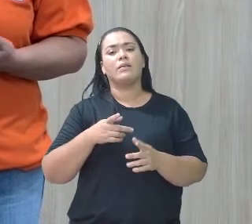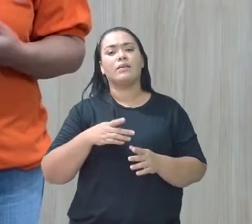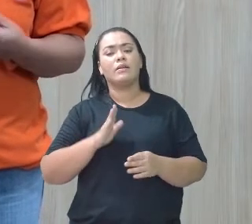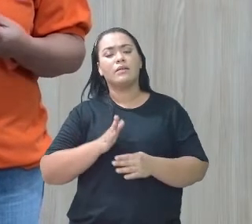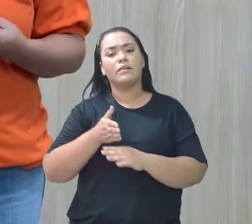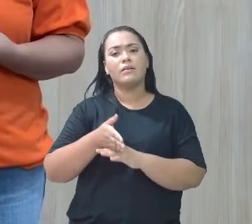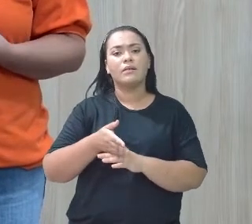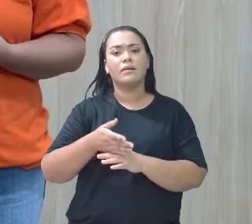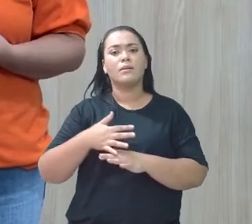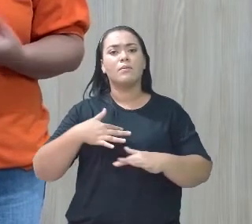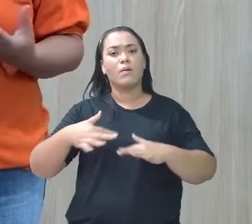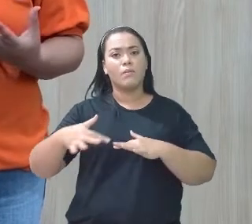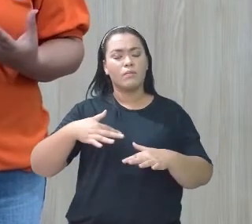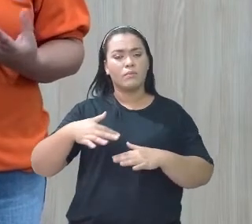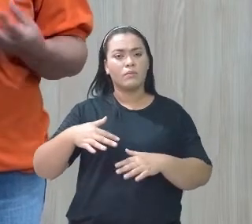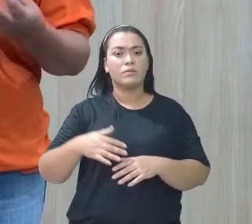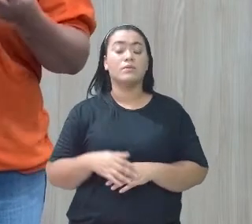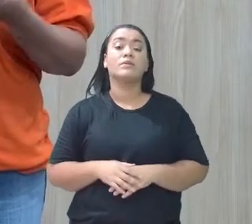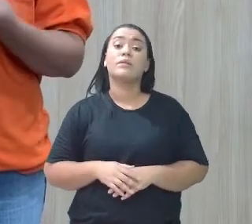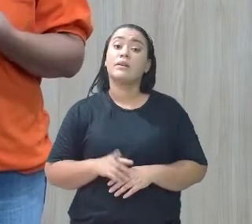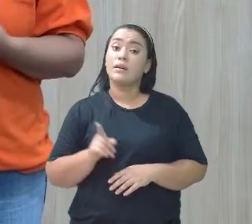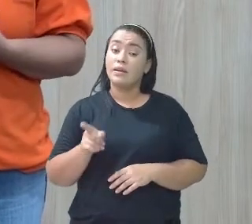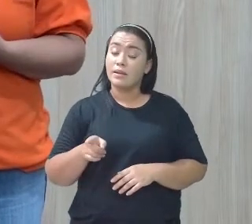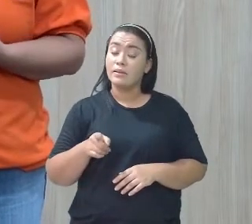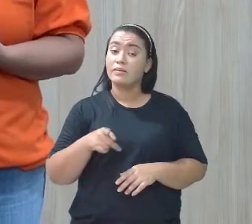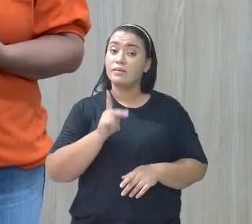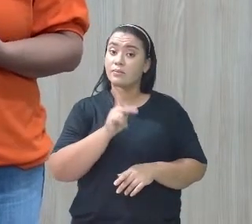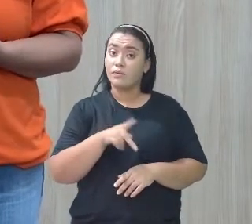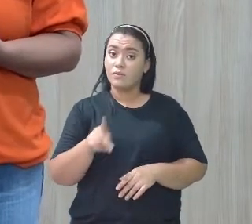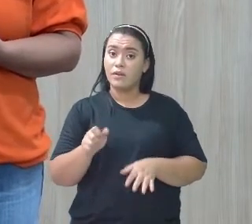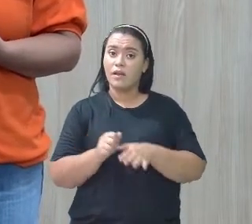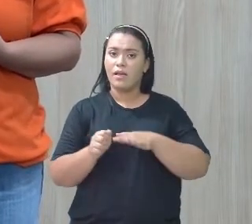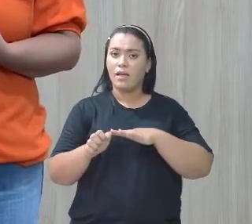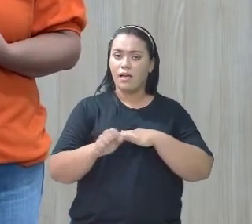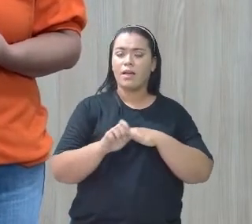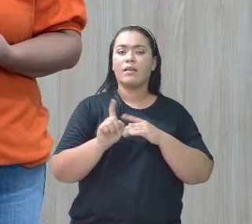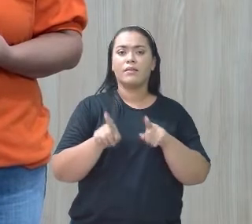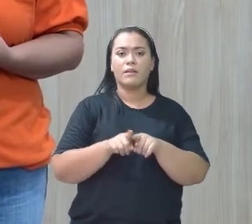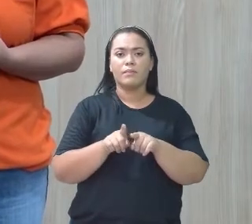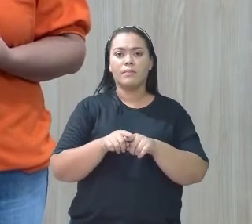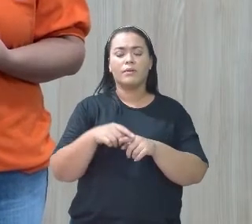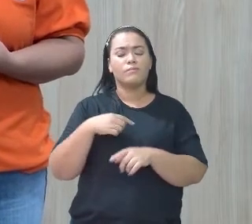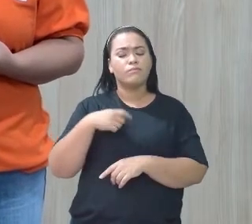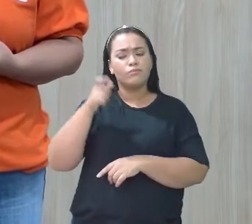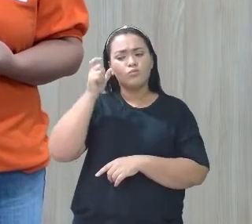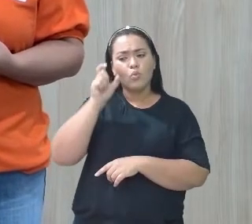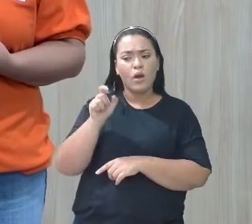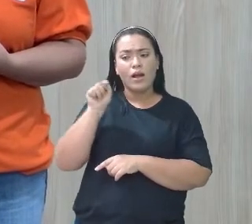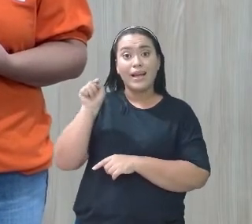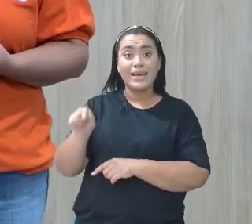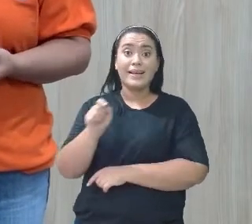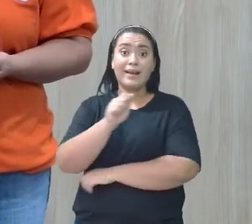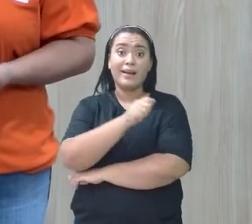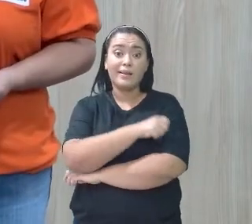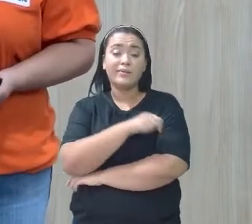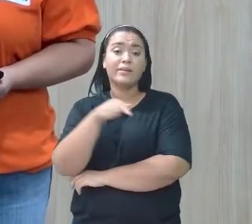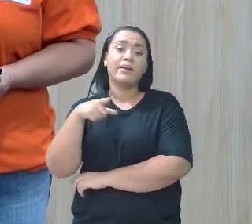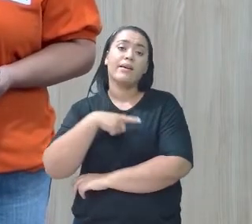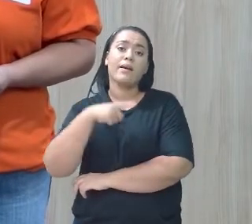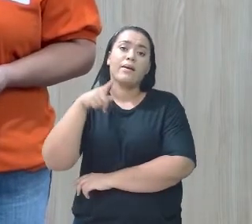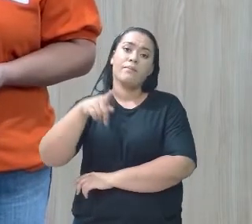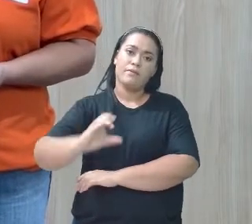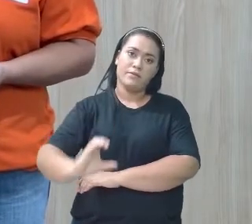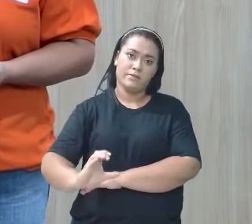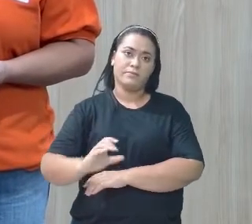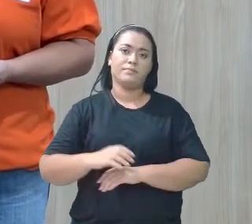arquitetônicas. Então, esse é o trabalho do AE e um olhar ainda mais apurado para esse estudante com